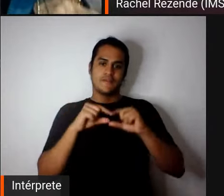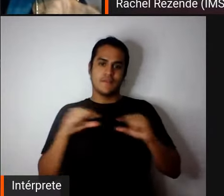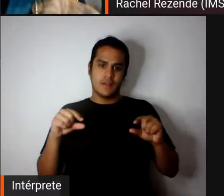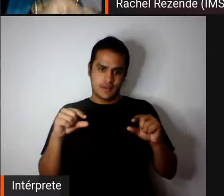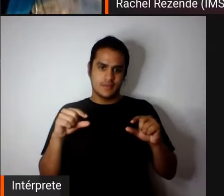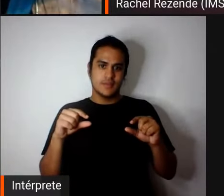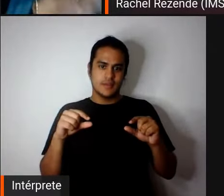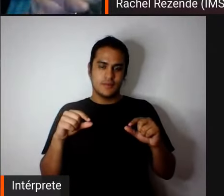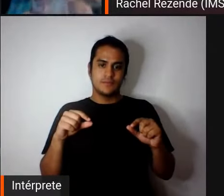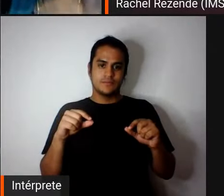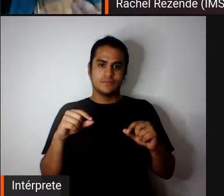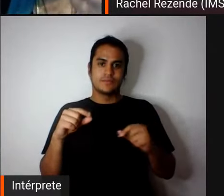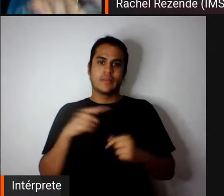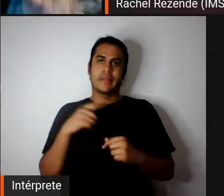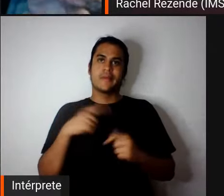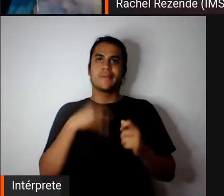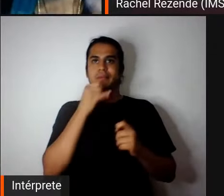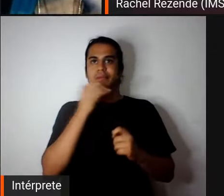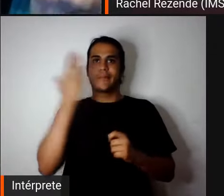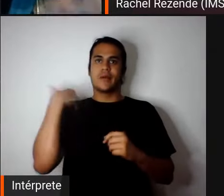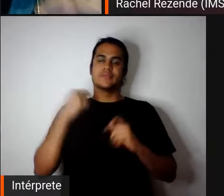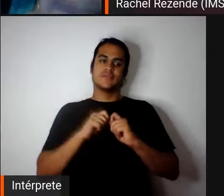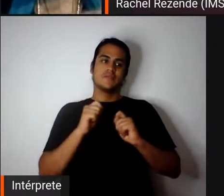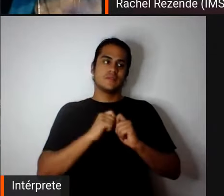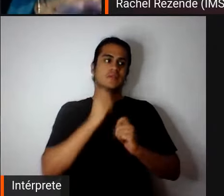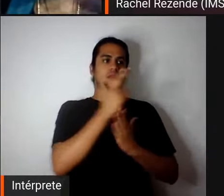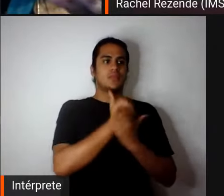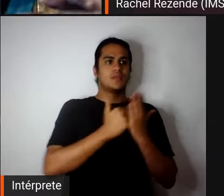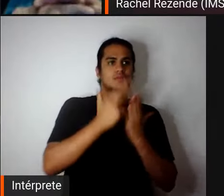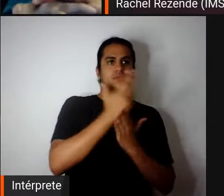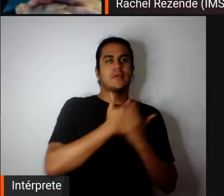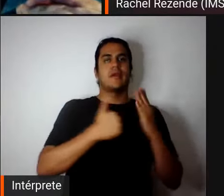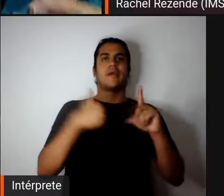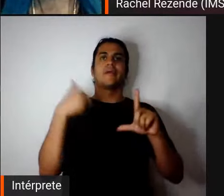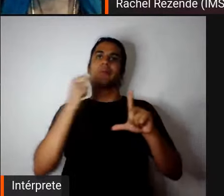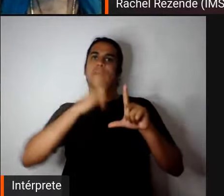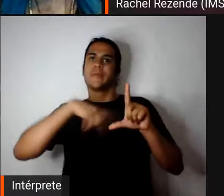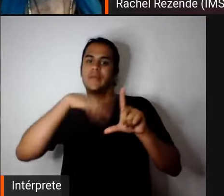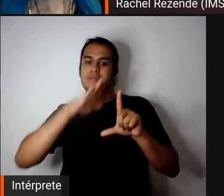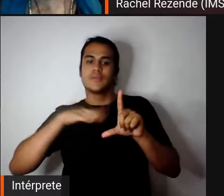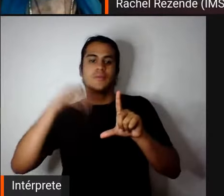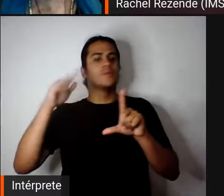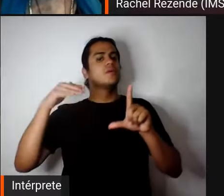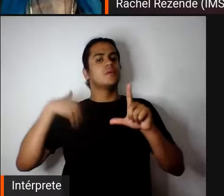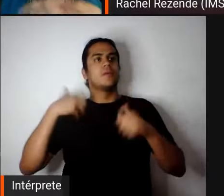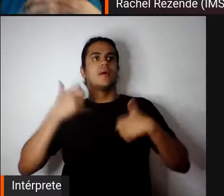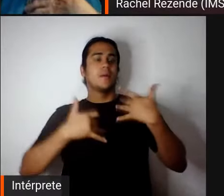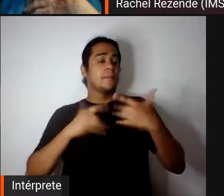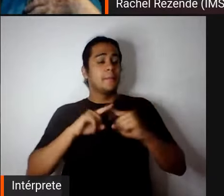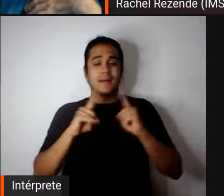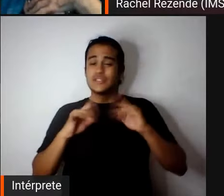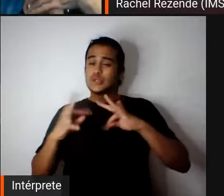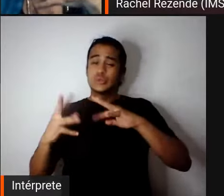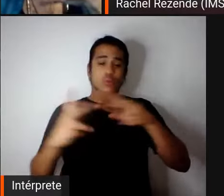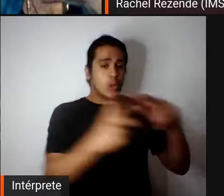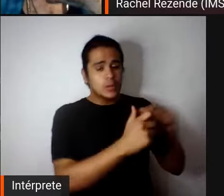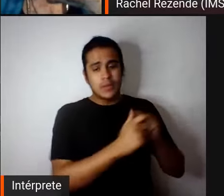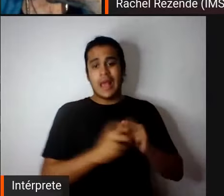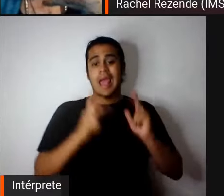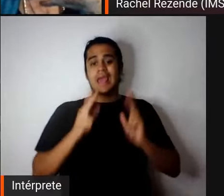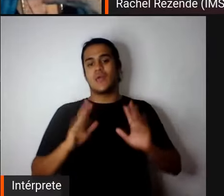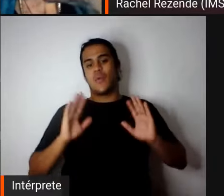fazia desenho, pintura, mas no fundo é toda a mesma coisa. Porque